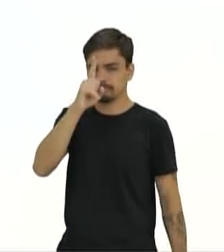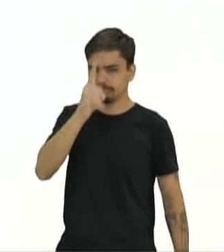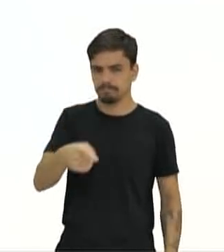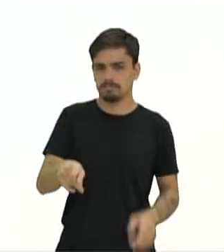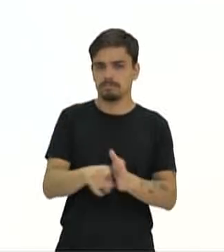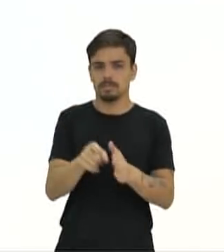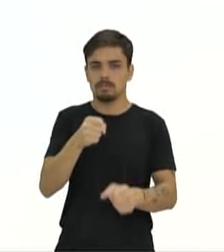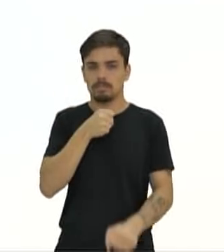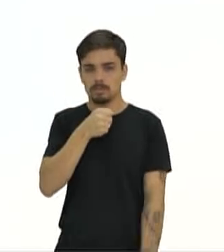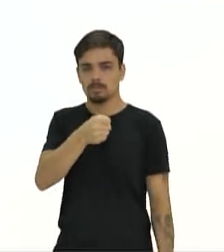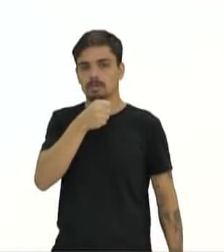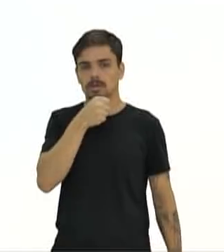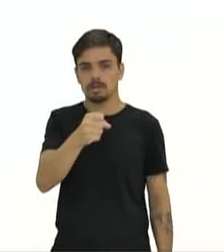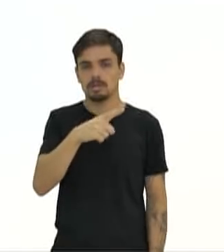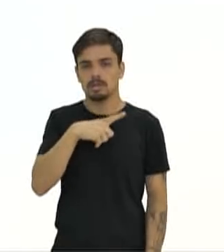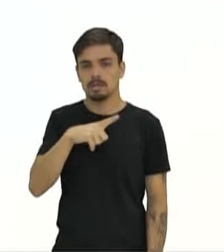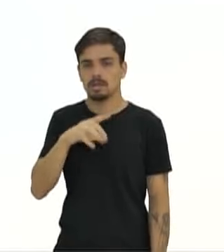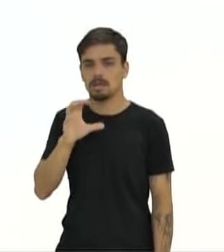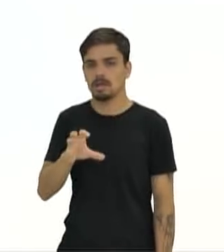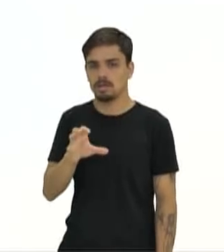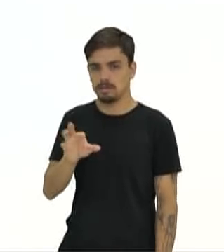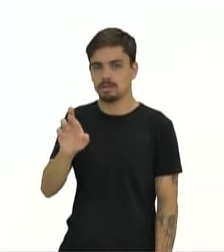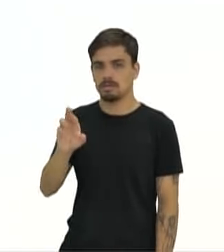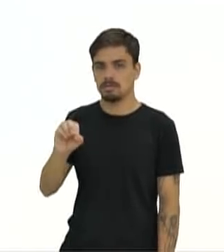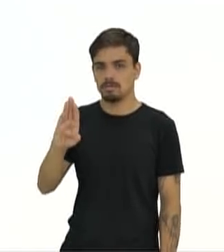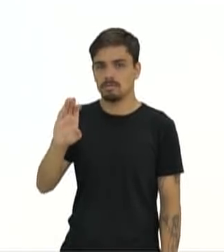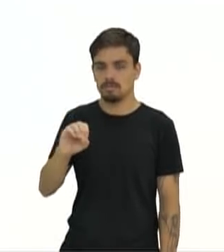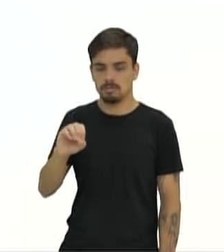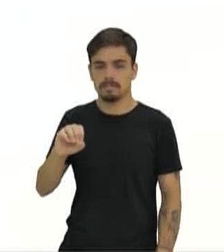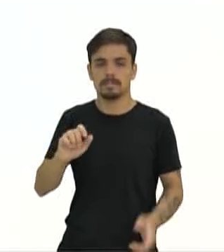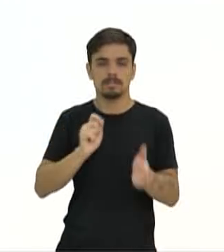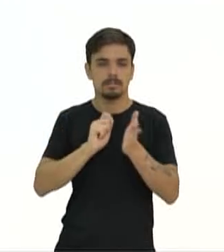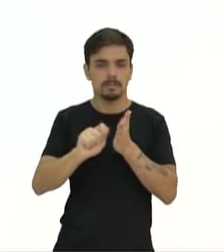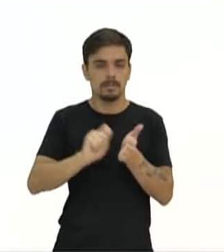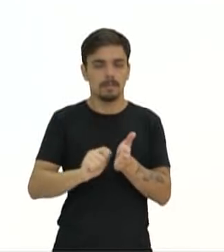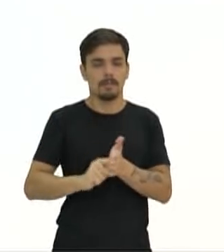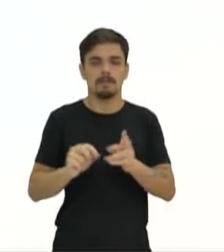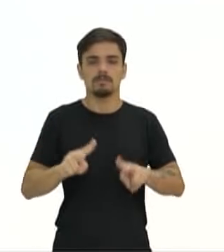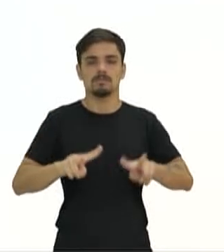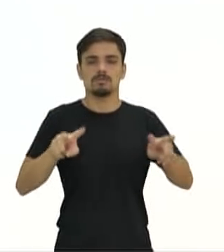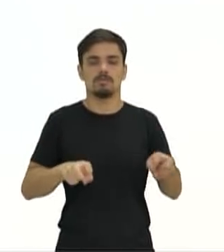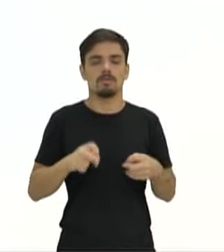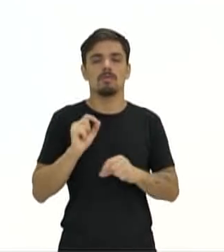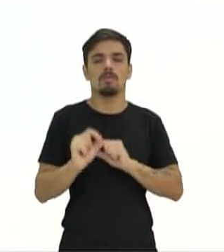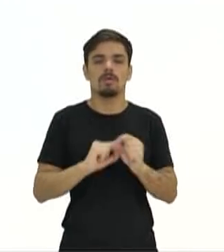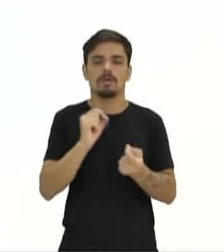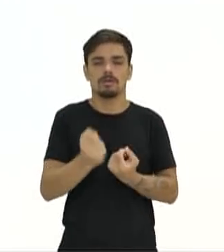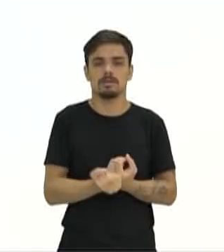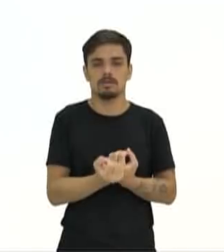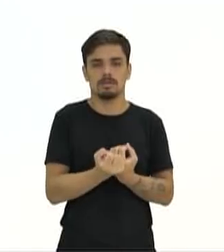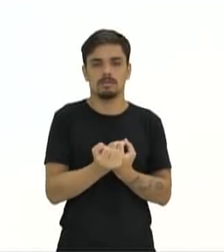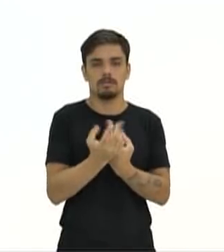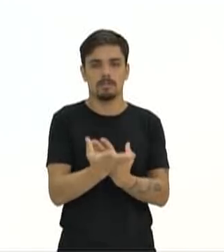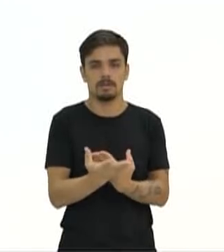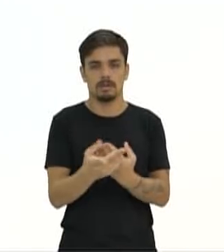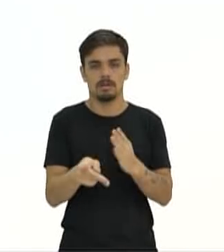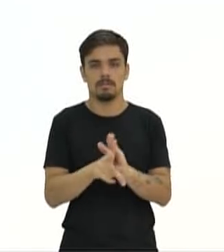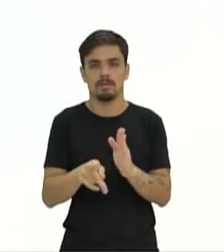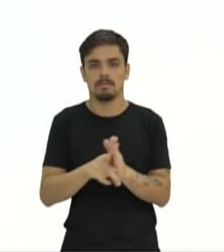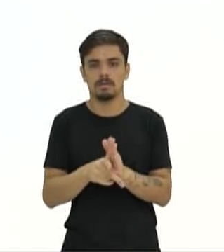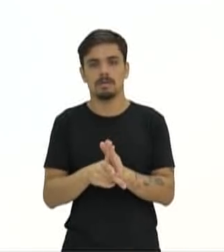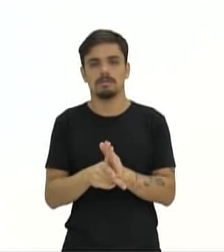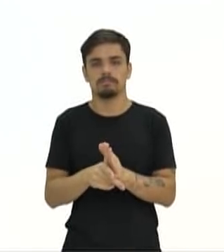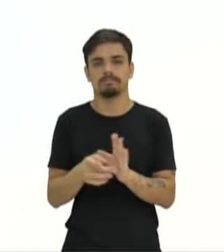a reportagem deu para esse robô escrever sobre o quê? Sobre o tema liberdade de